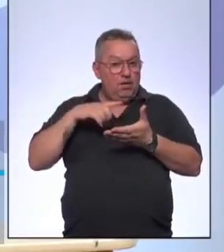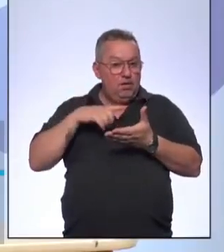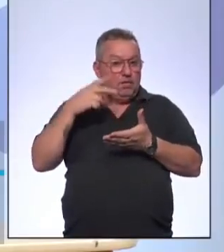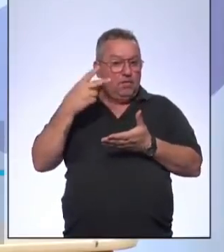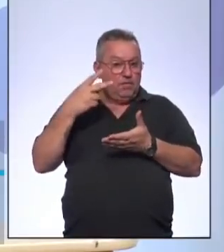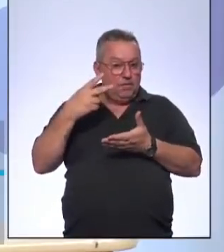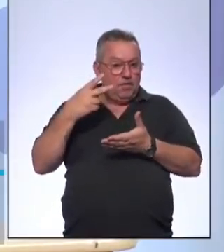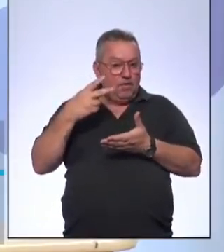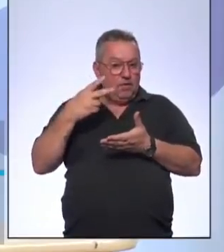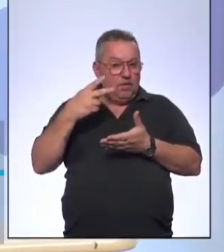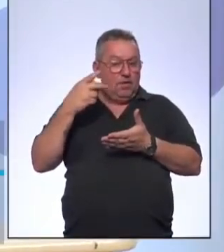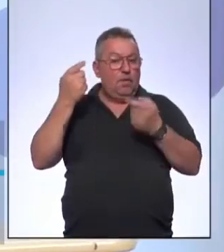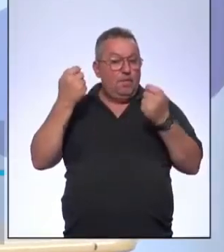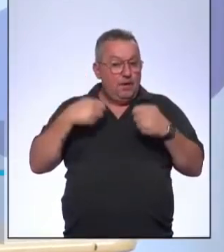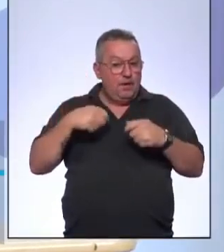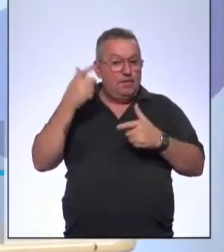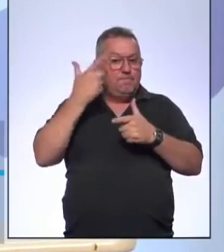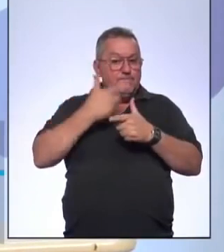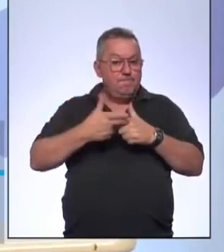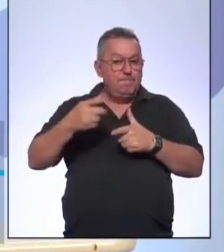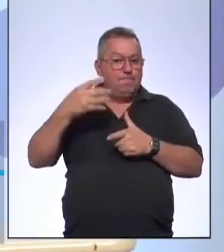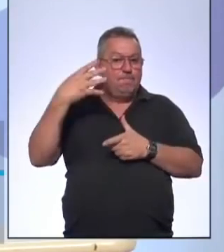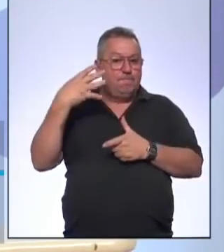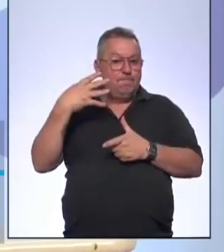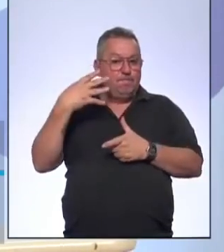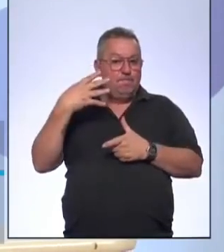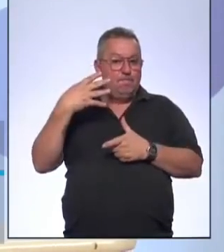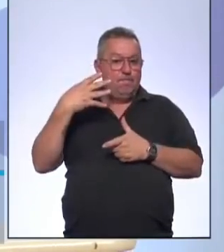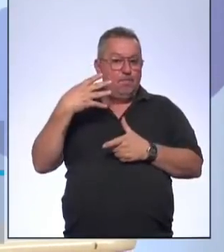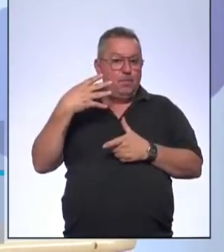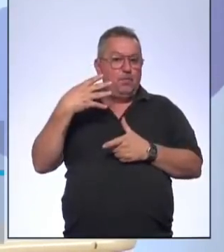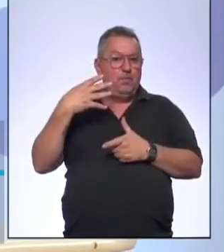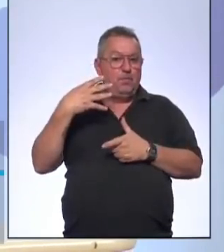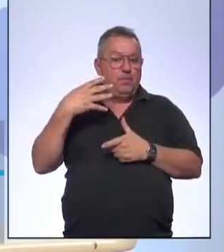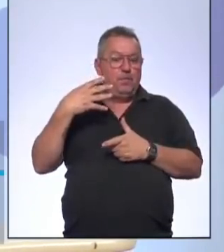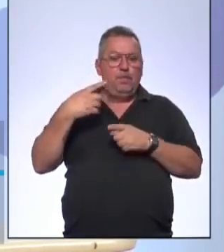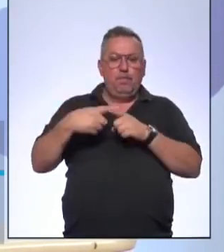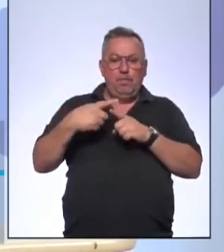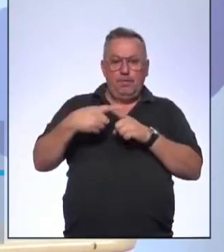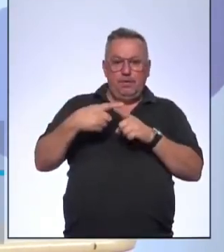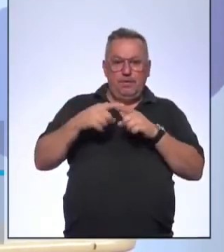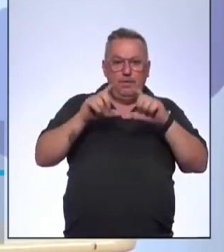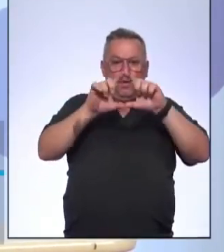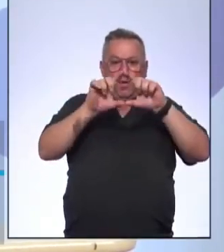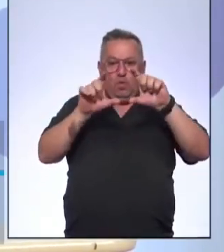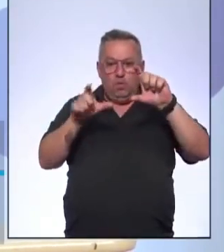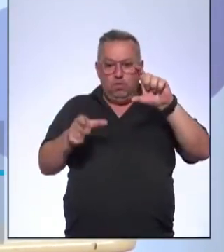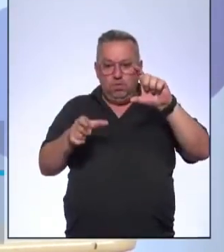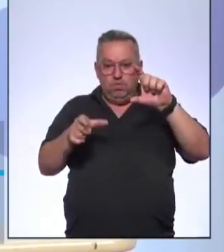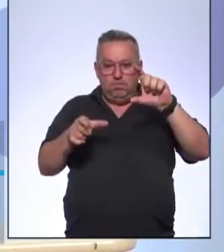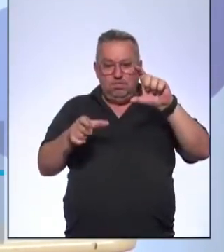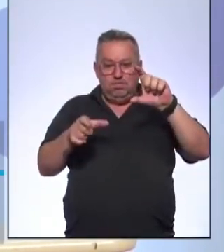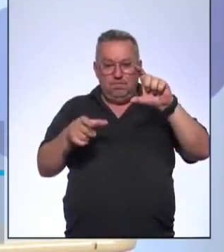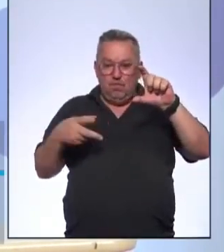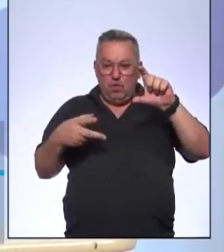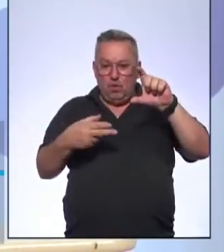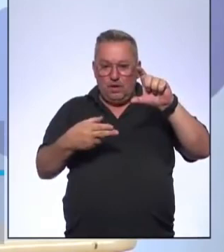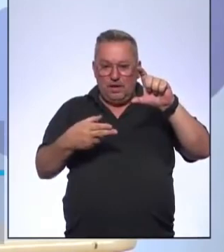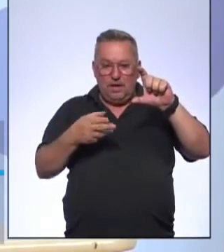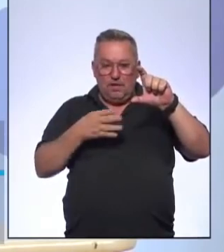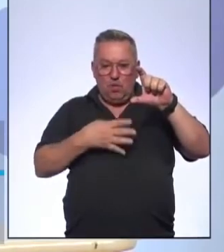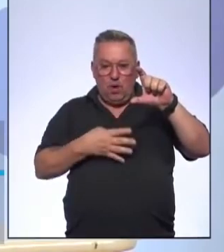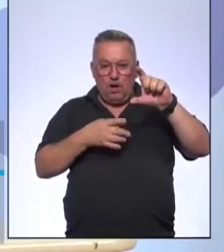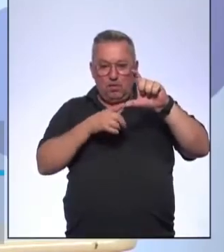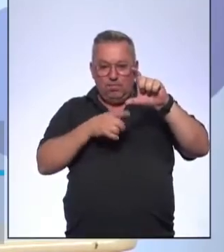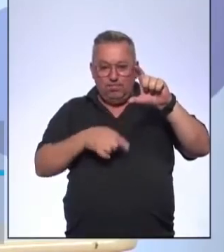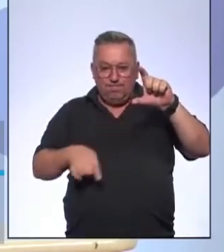dois casos, a necessidade da divisão por 4, porque o nosso círculo também foi dividido em 4